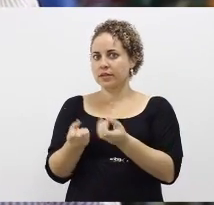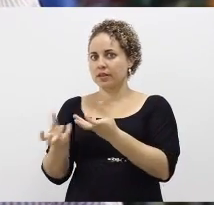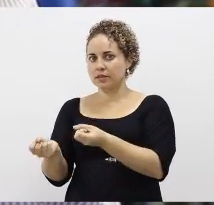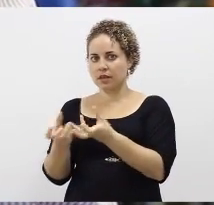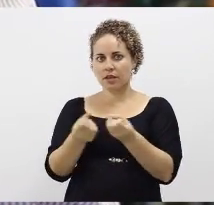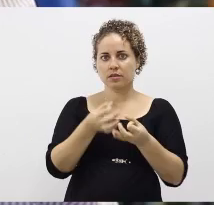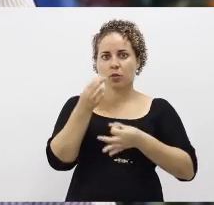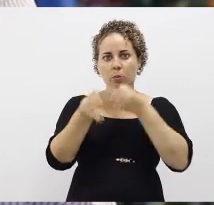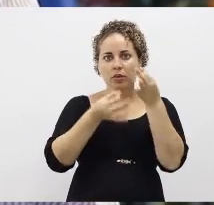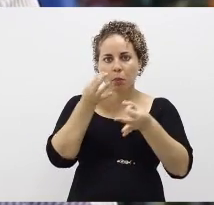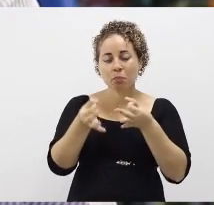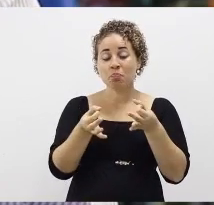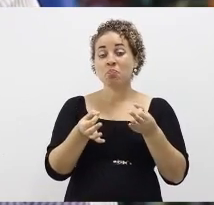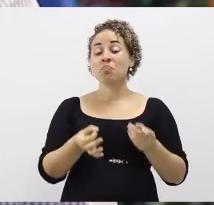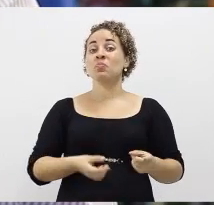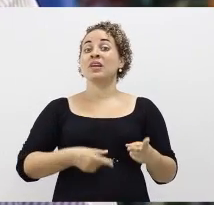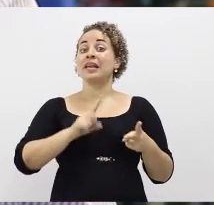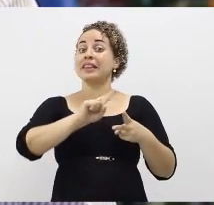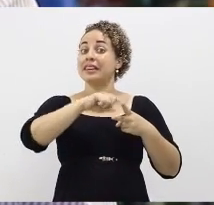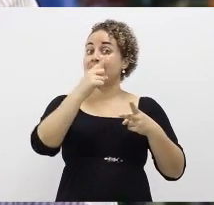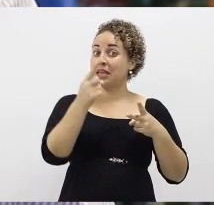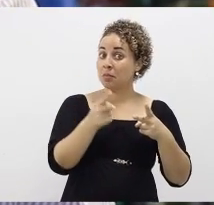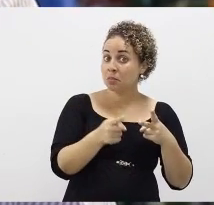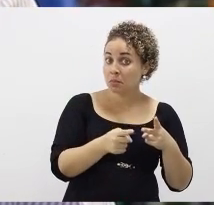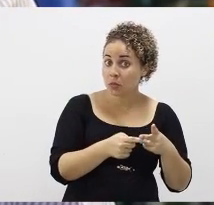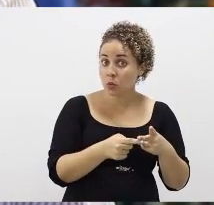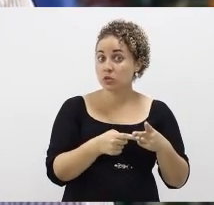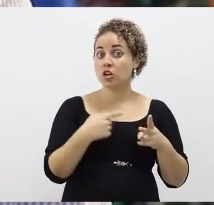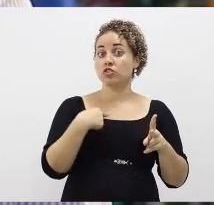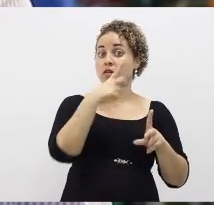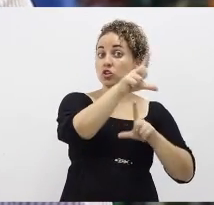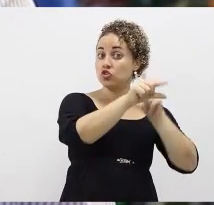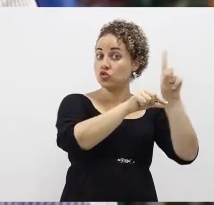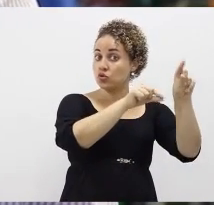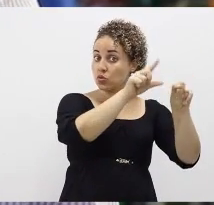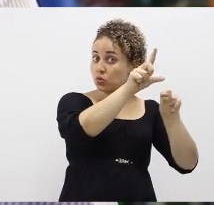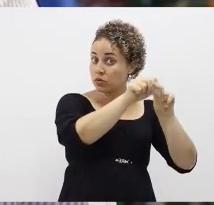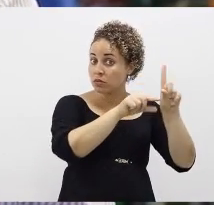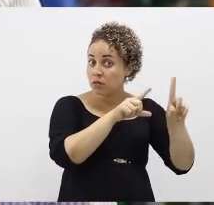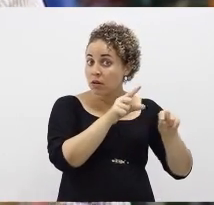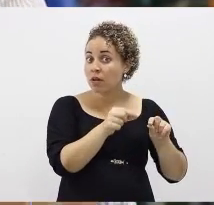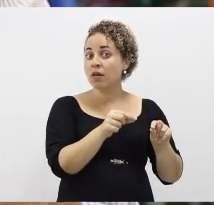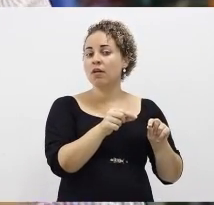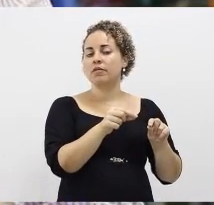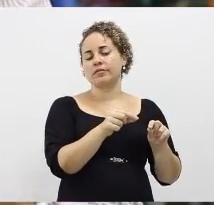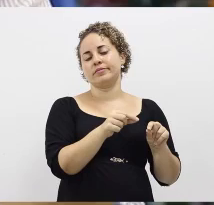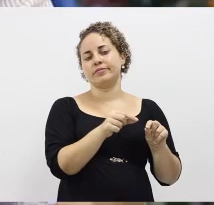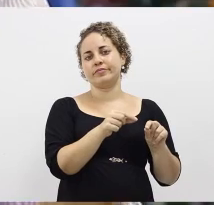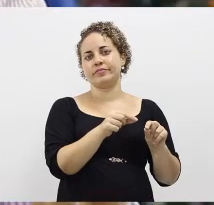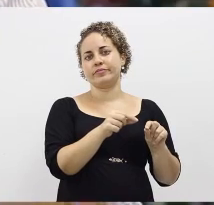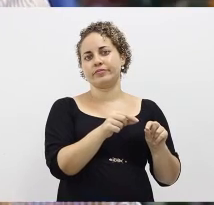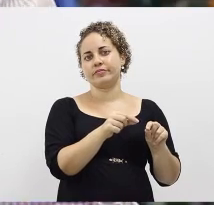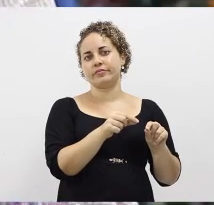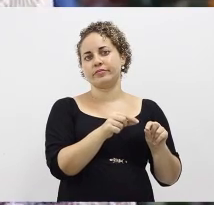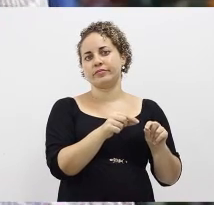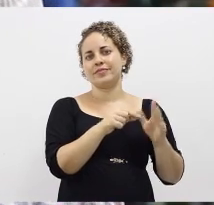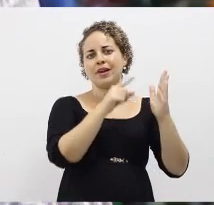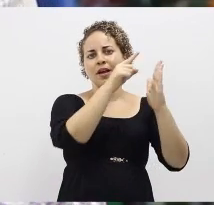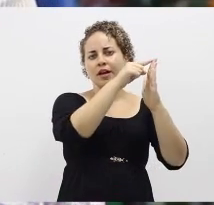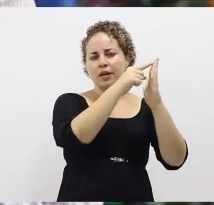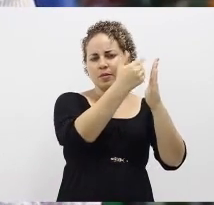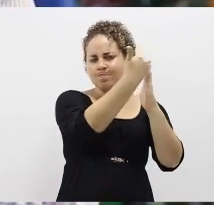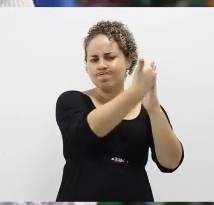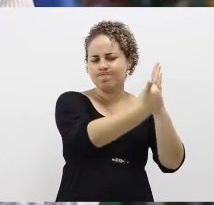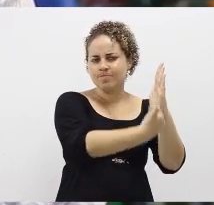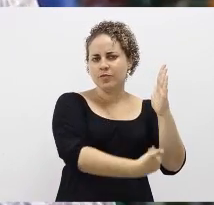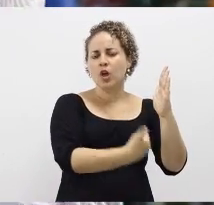momento, nós vamos avaliar essas opções e selecionar a melhor. Precisamos fazer projeções para ver qual